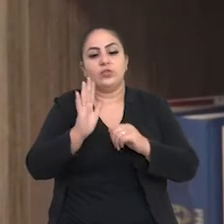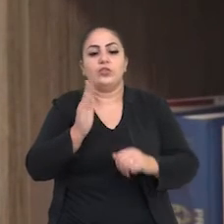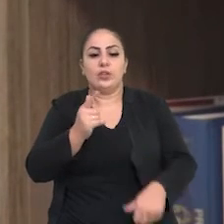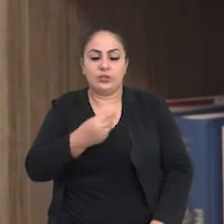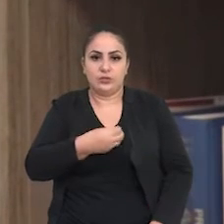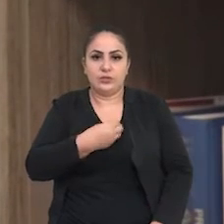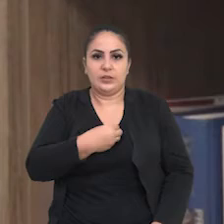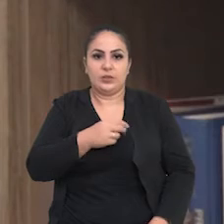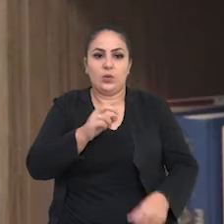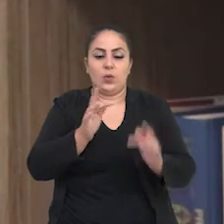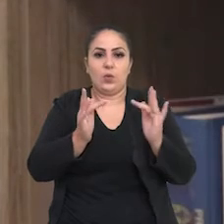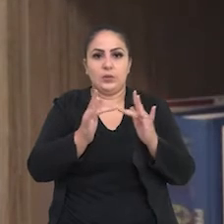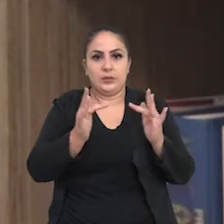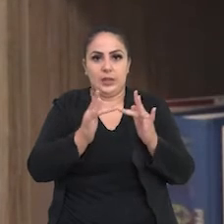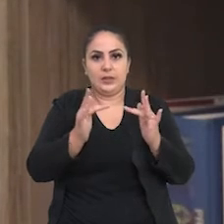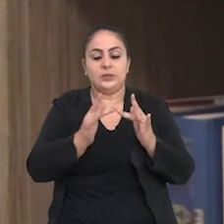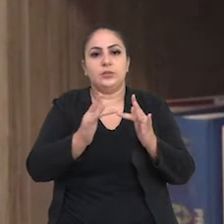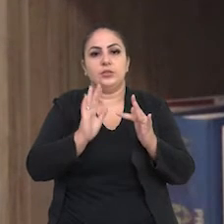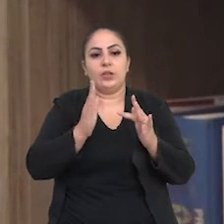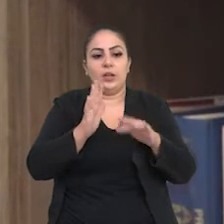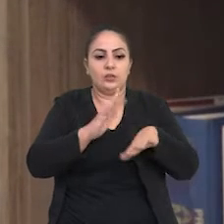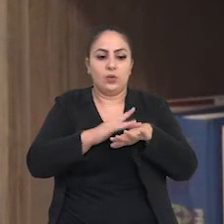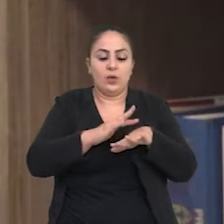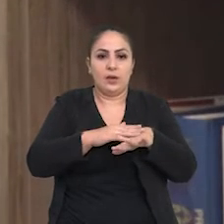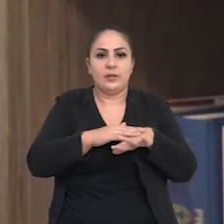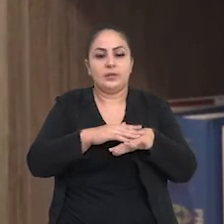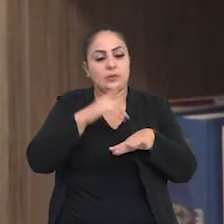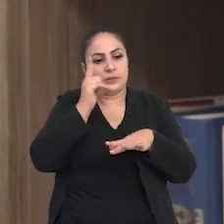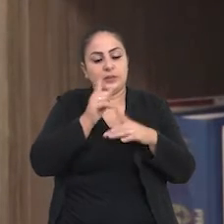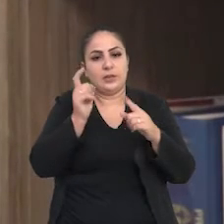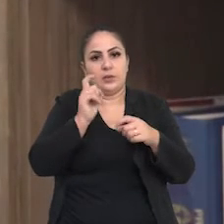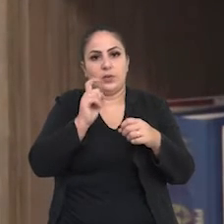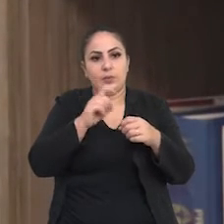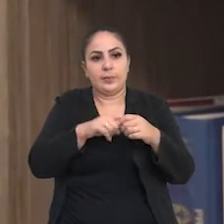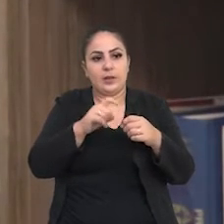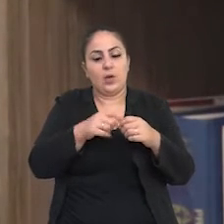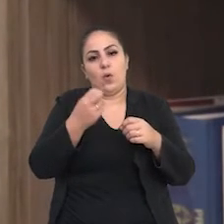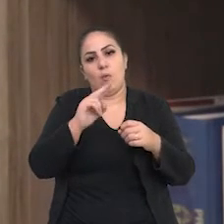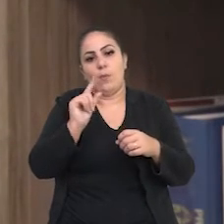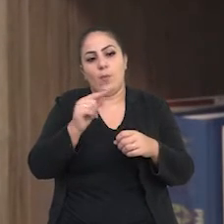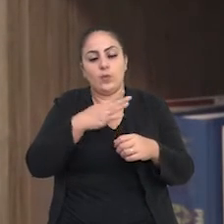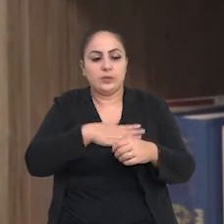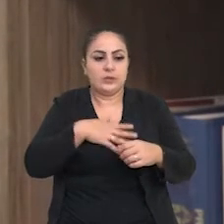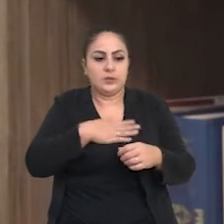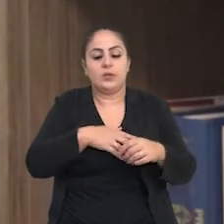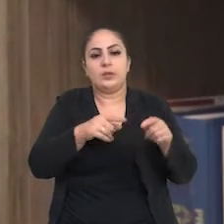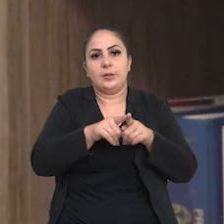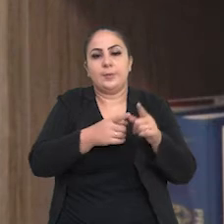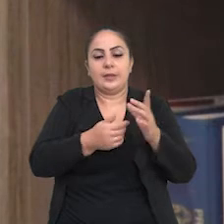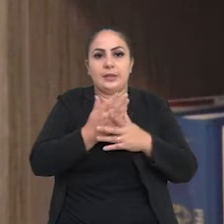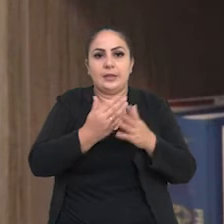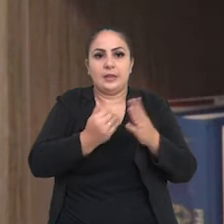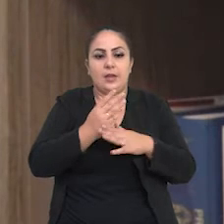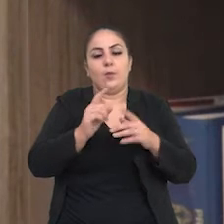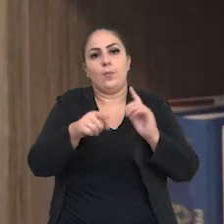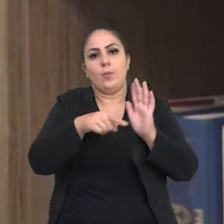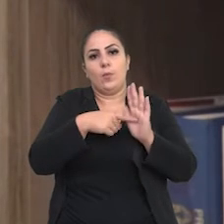Covid-19, já tiveram o contato com o vírus, tiveram a doença, se recuperaram ou tiveram muito poucos sintomas e se